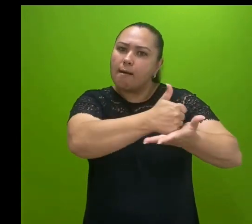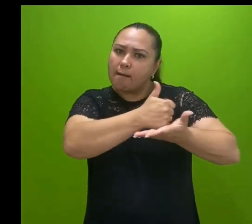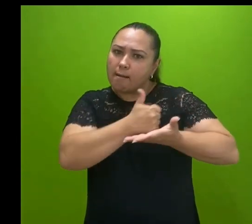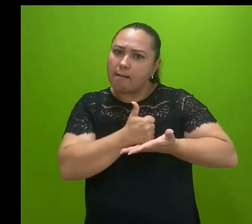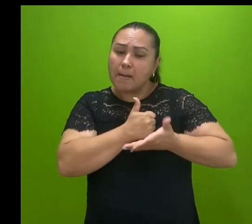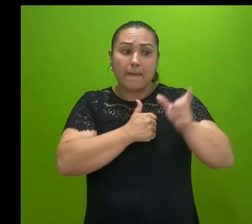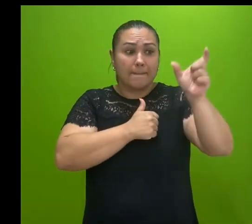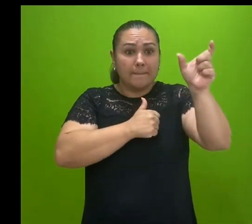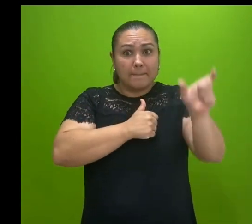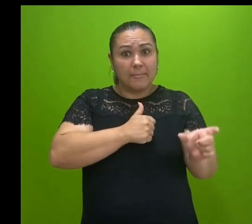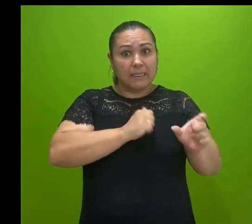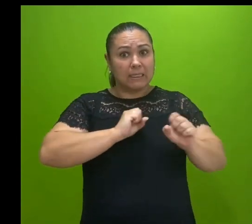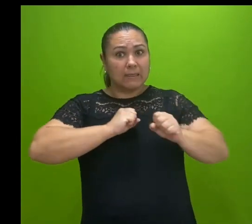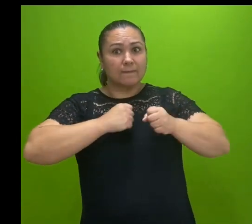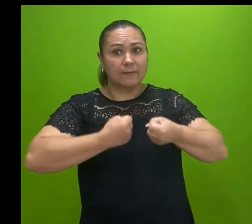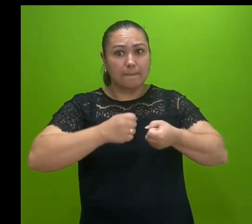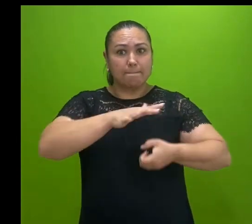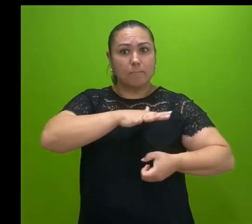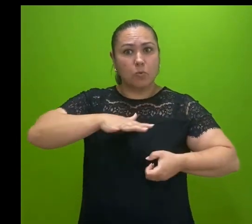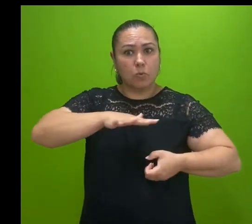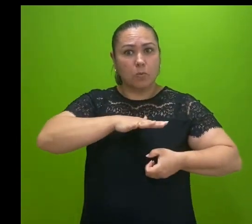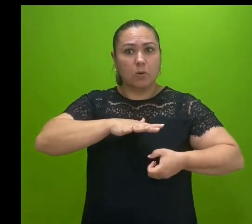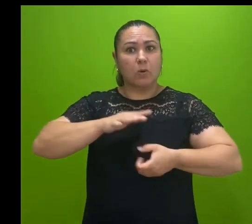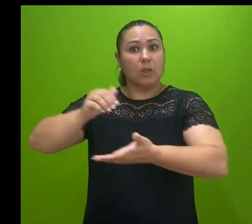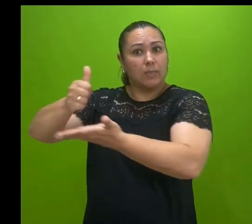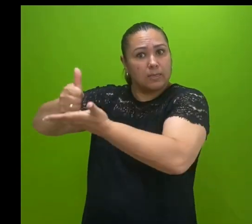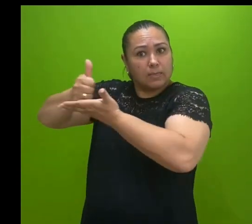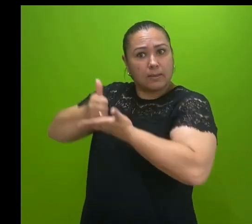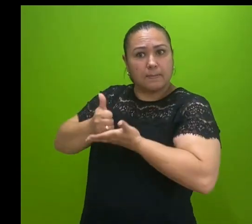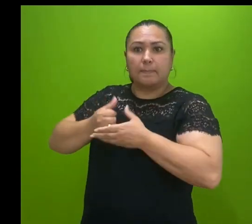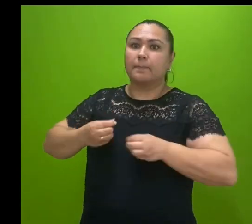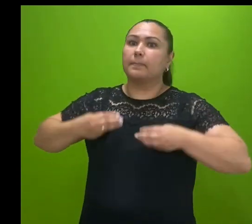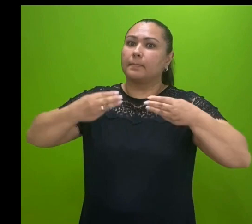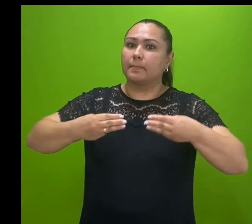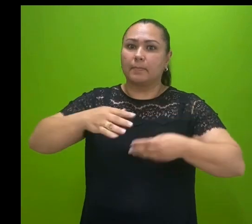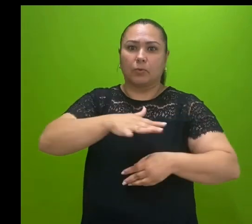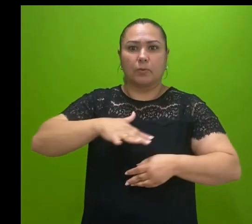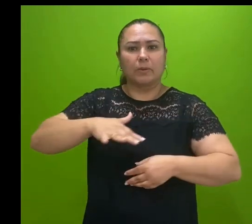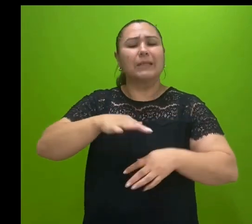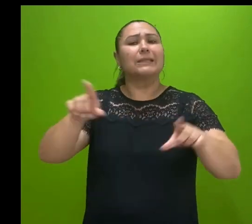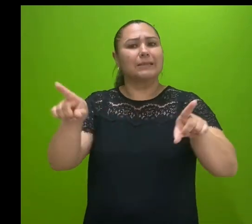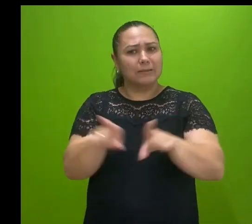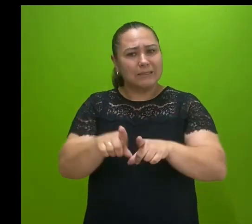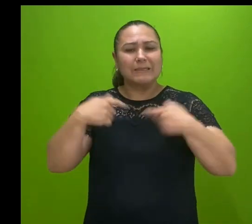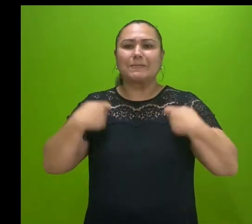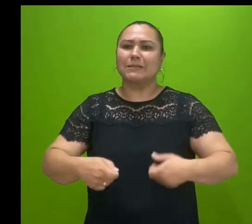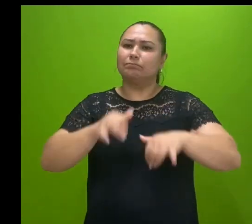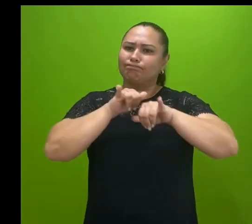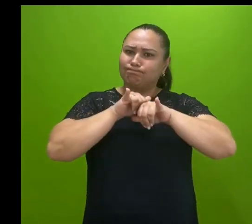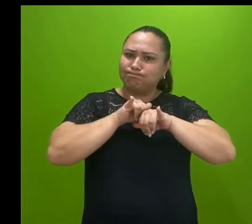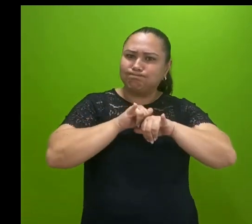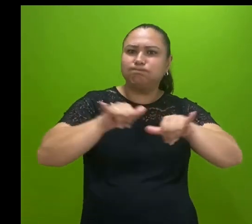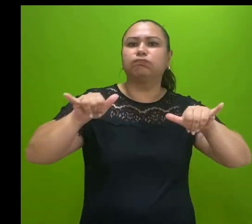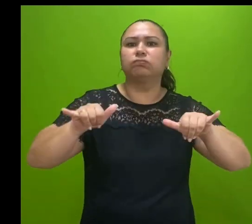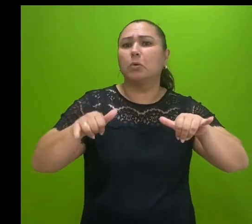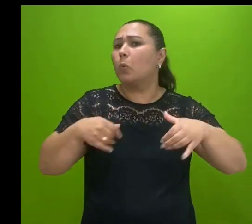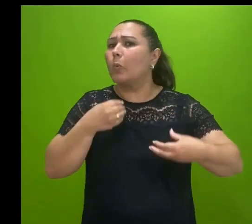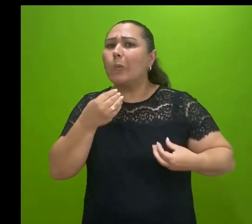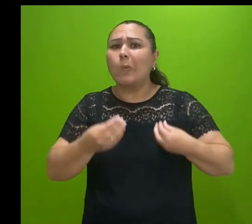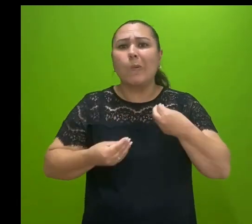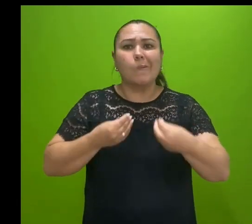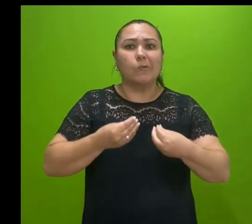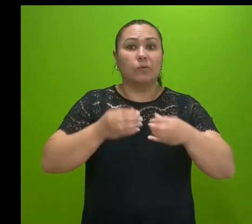E daí a gente vai ter o amparo de um defensor público, do Ministério Público, e a gente também tem que trazer